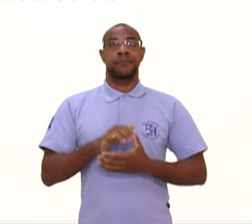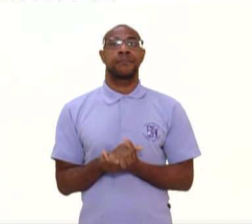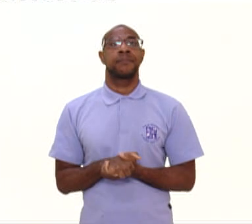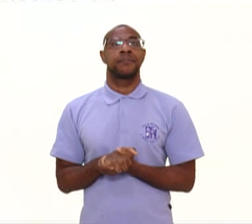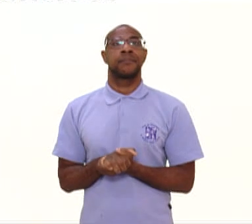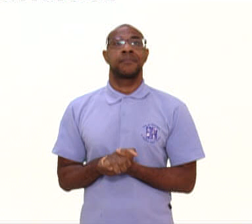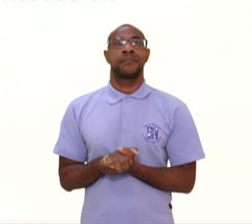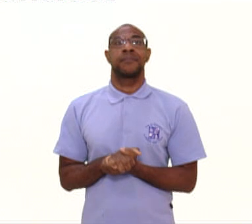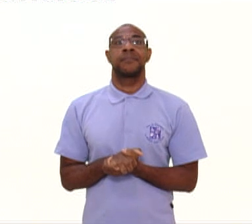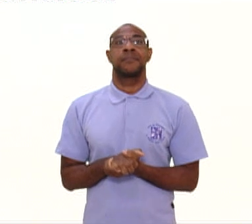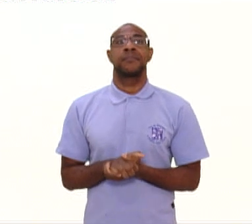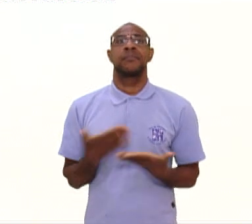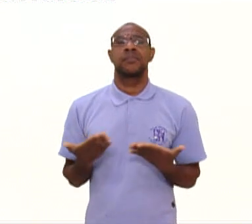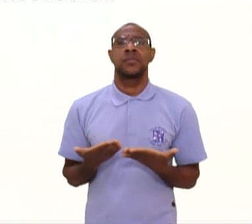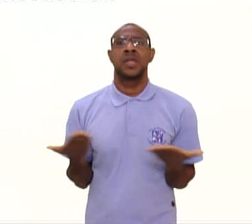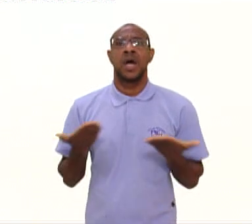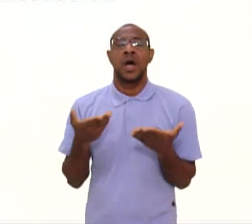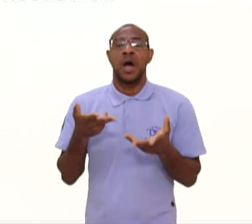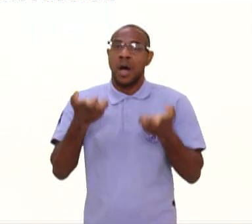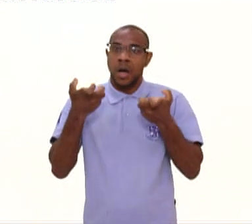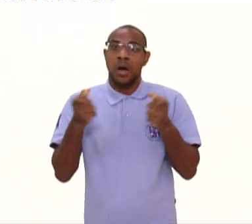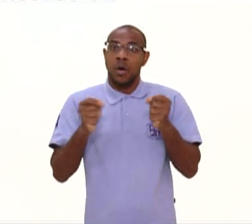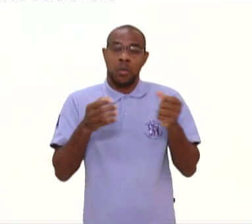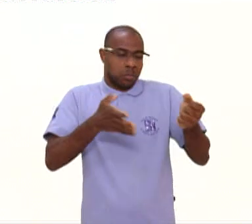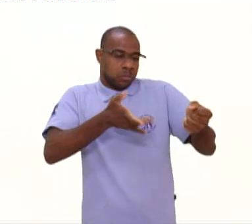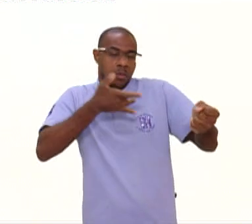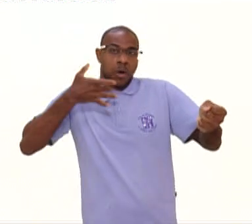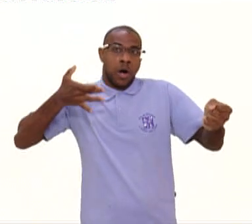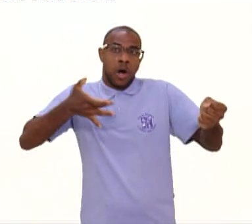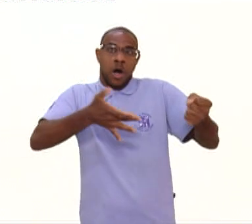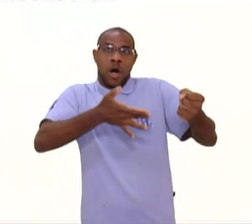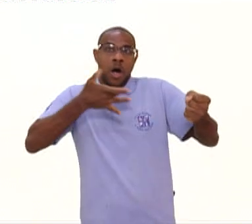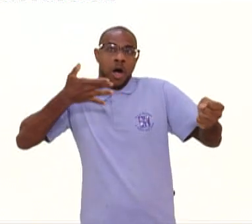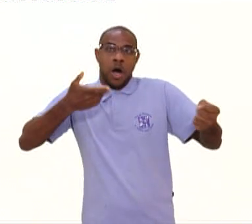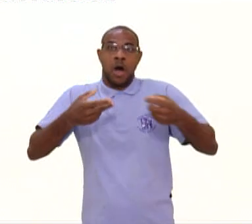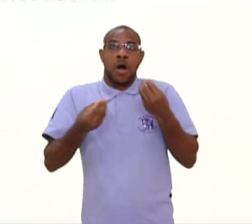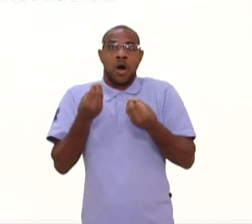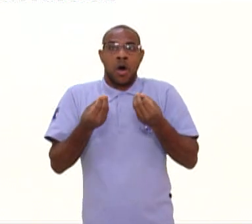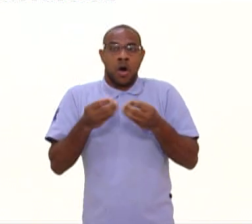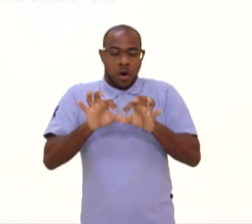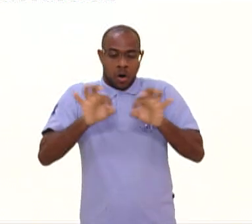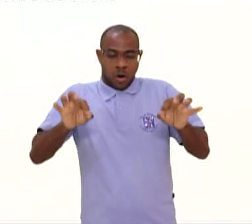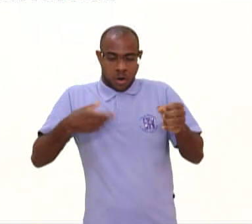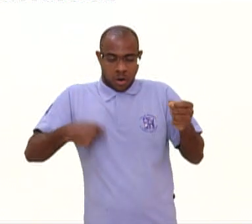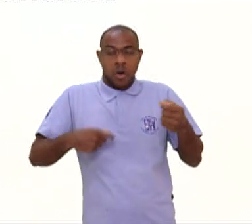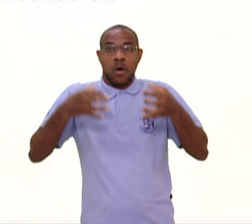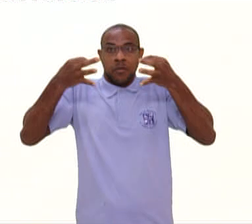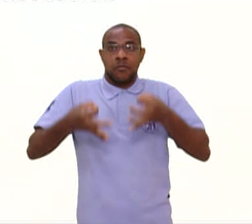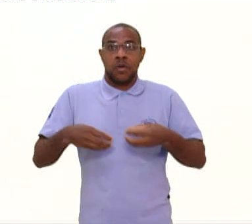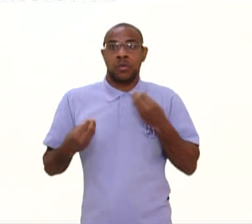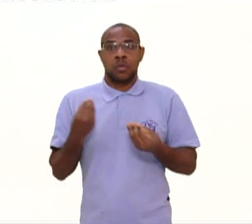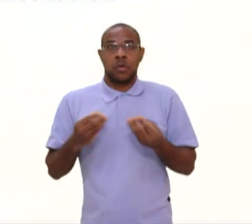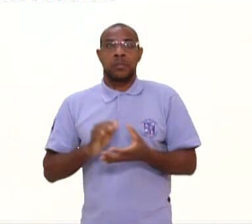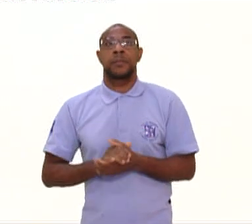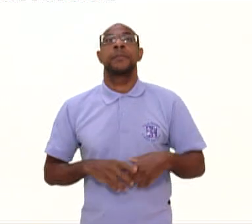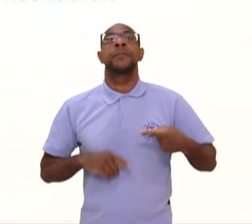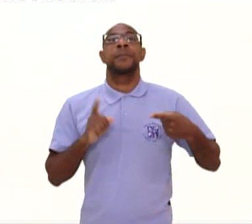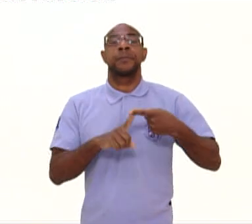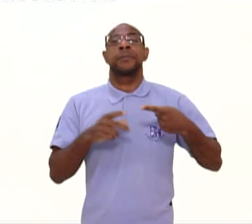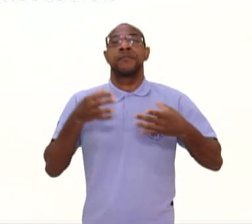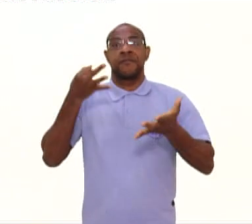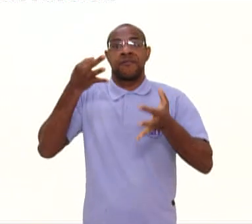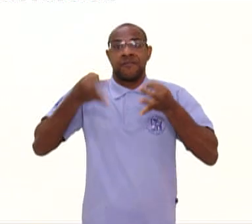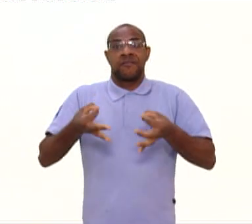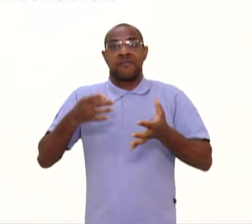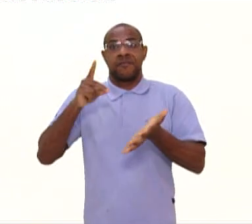quiz. Olha o que ele diz ali, ó. Considere um instrumento musical de cordas. Qual das afirmativas é verdadeira? Primeira delas,